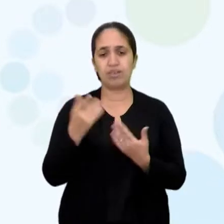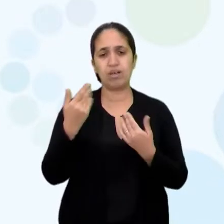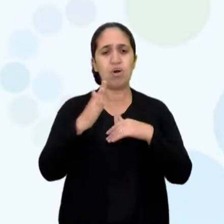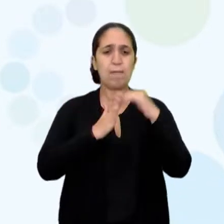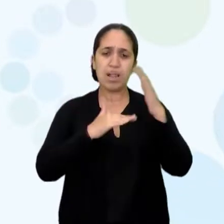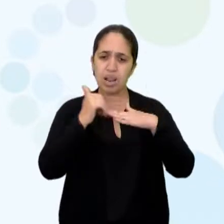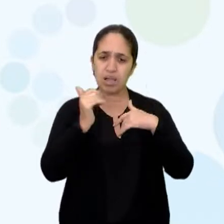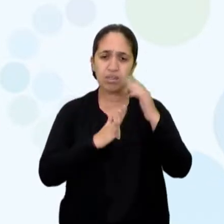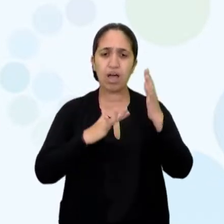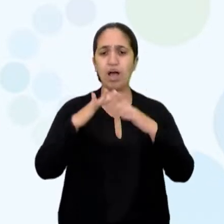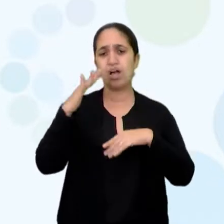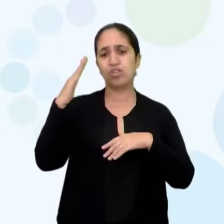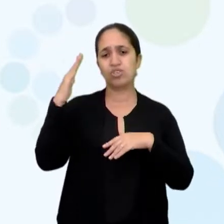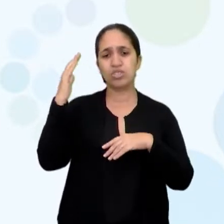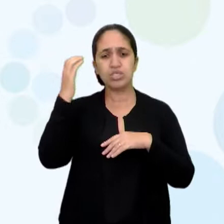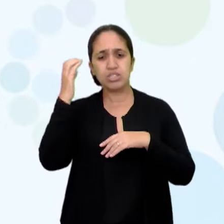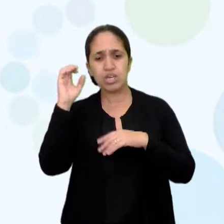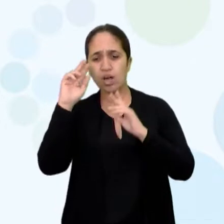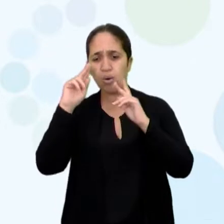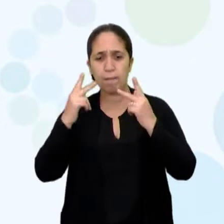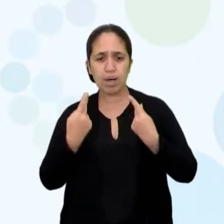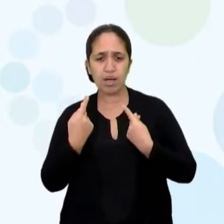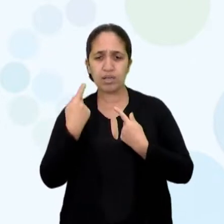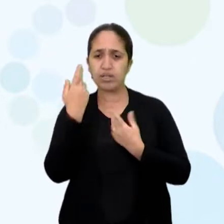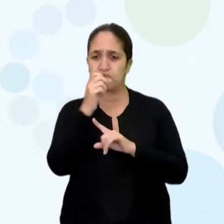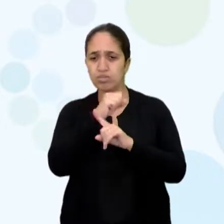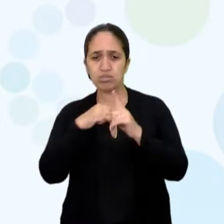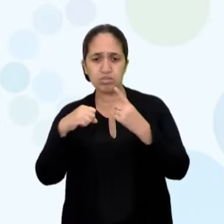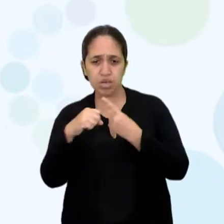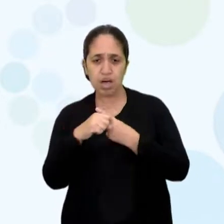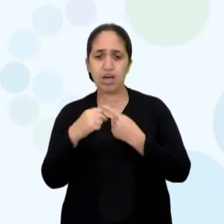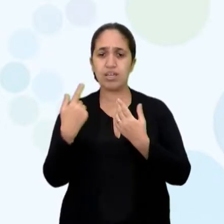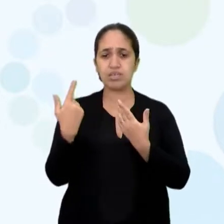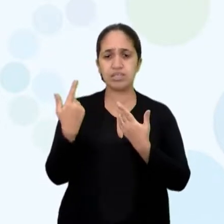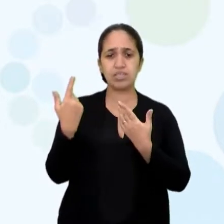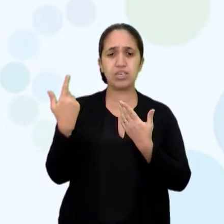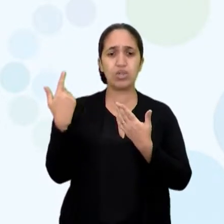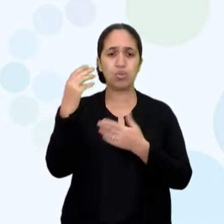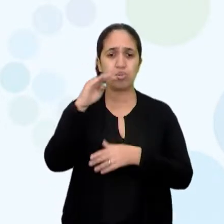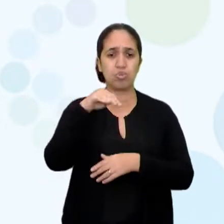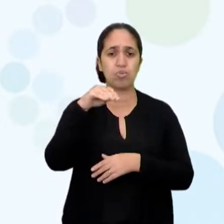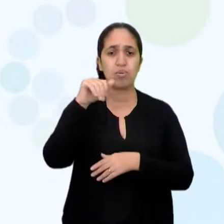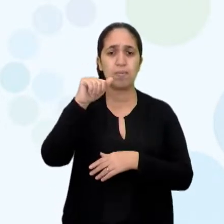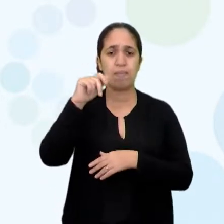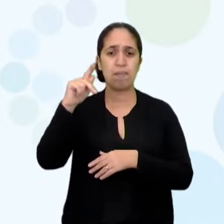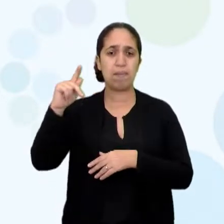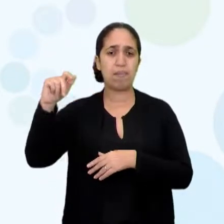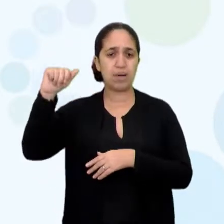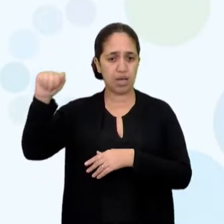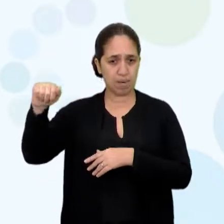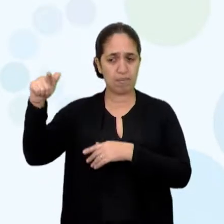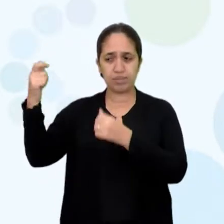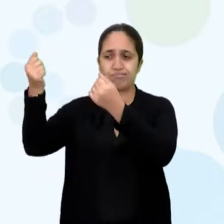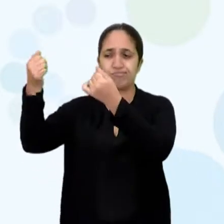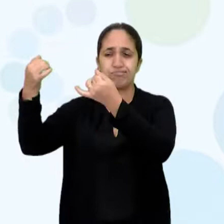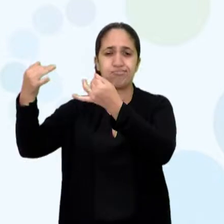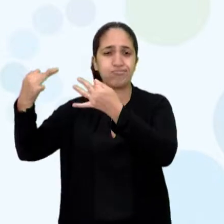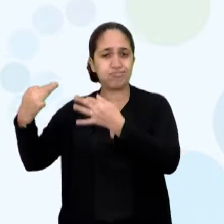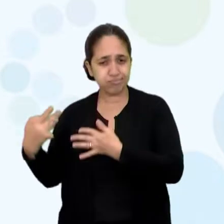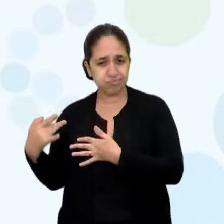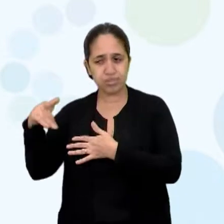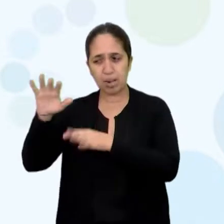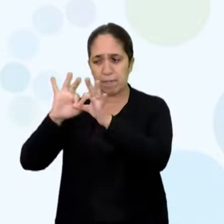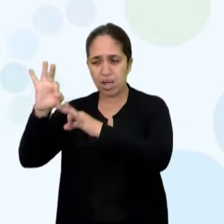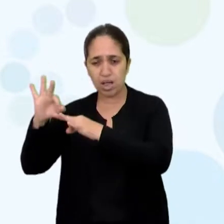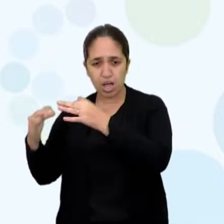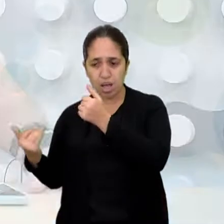ciências humanas, sociais e aplicadas, que o descritivo delas vai estar lá no mapa deste aprofundamento, que é o material de apoio de